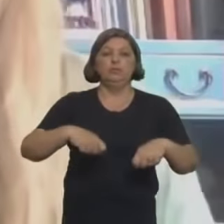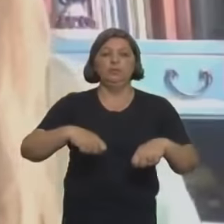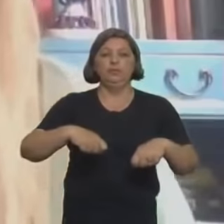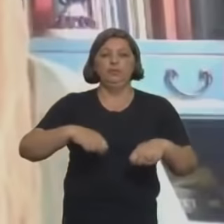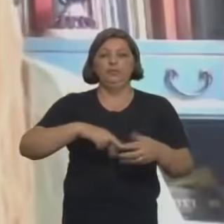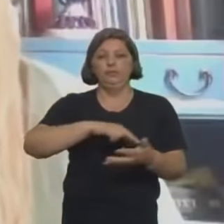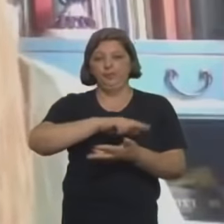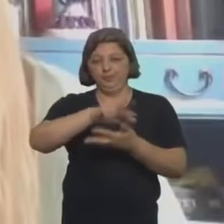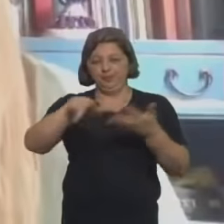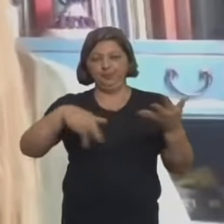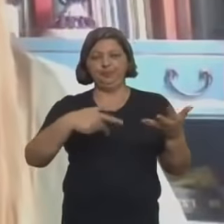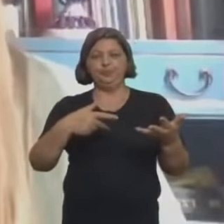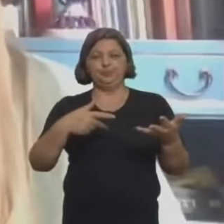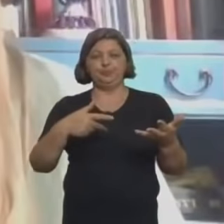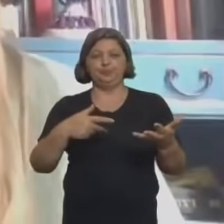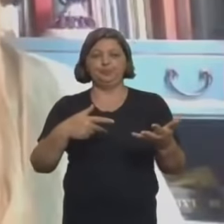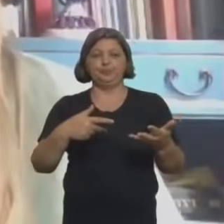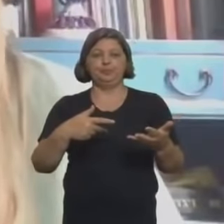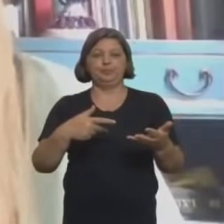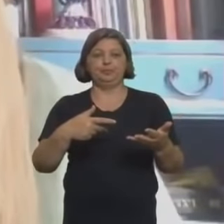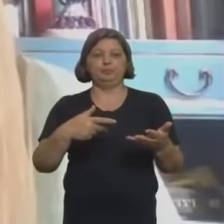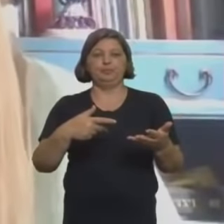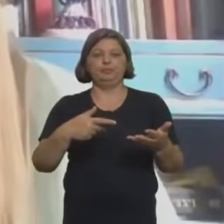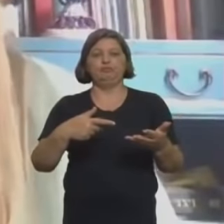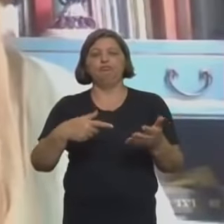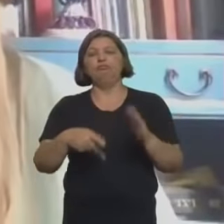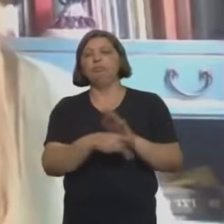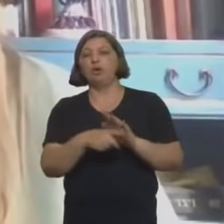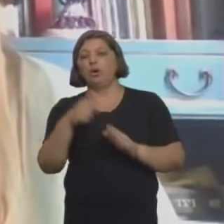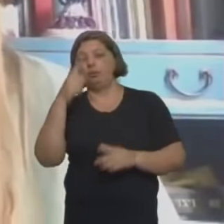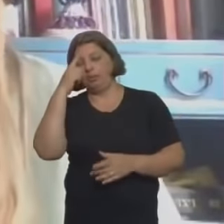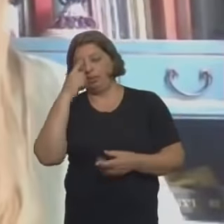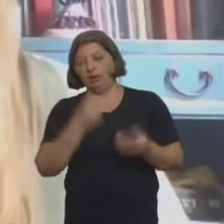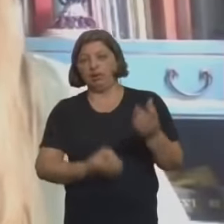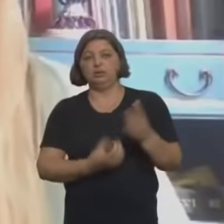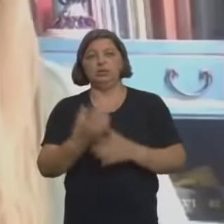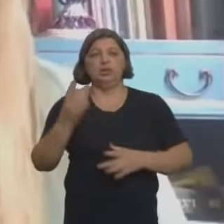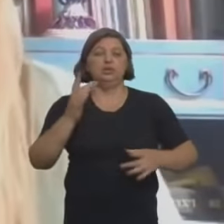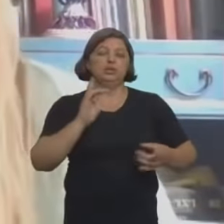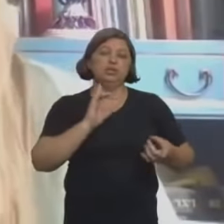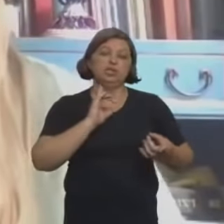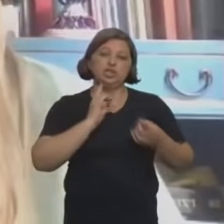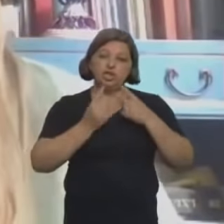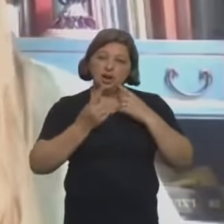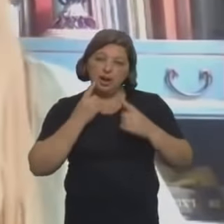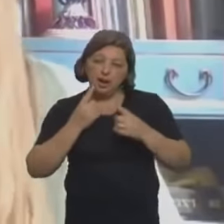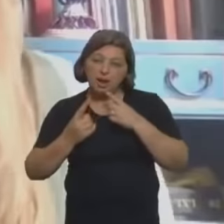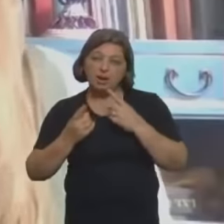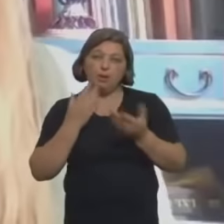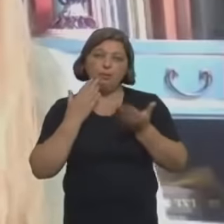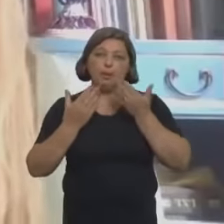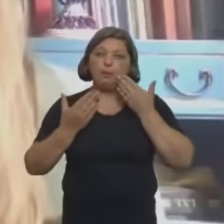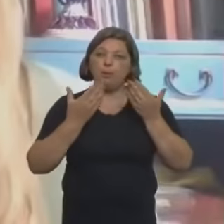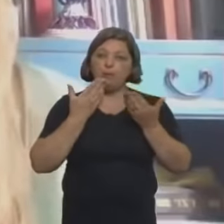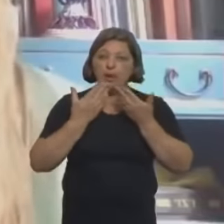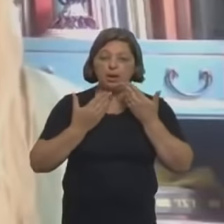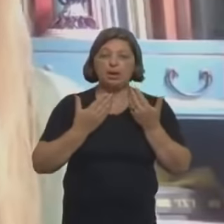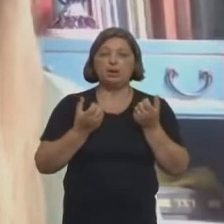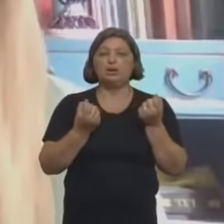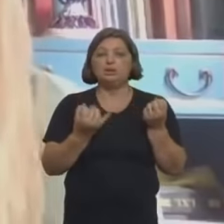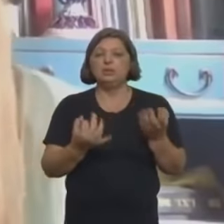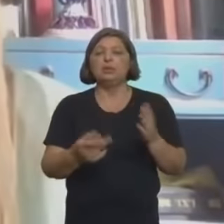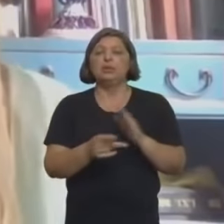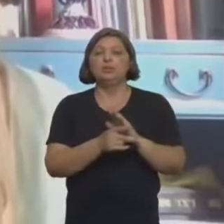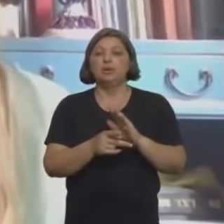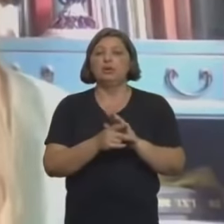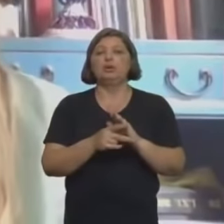de vocês apontaram, né? De criar o diálogo, de poder conversar, de mostrar os pontos de vista de cada